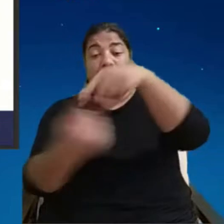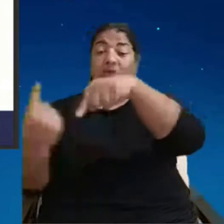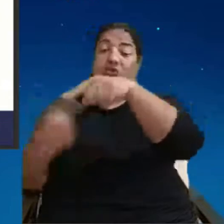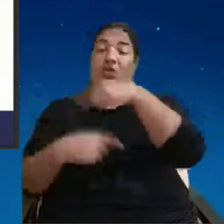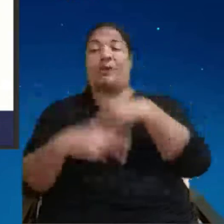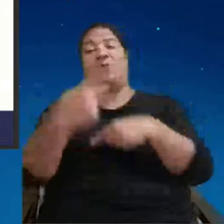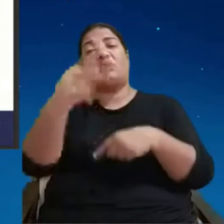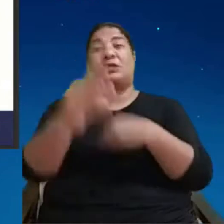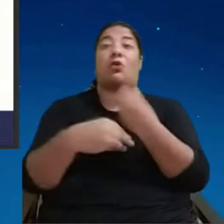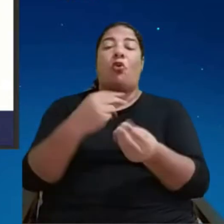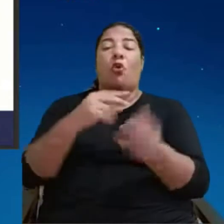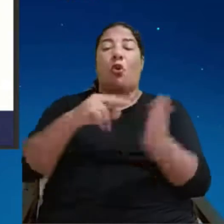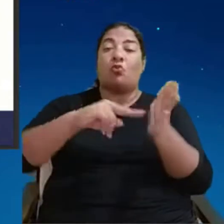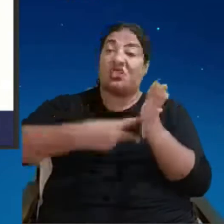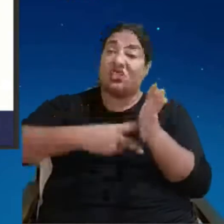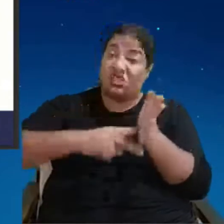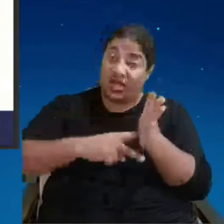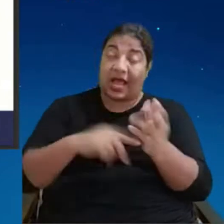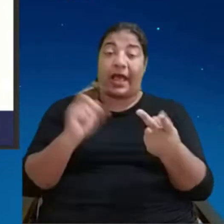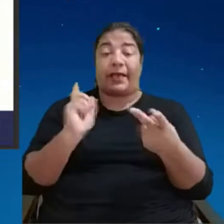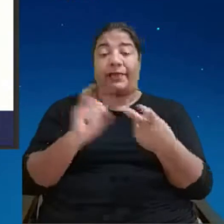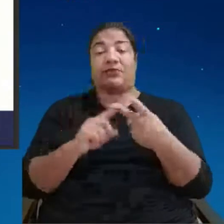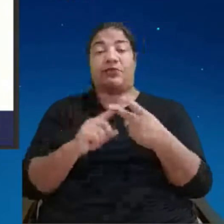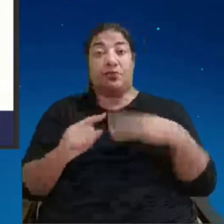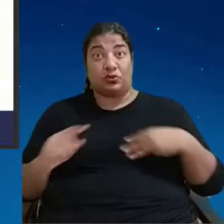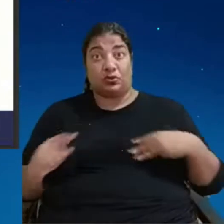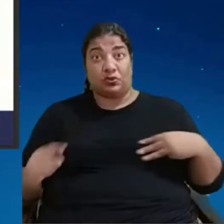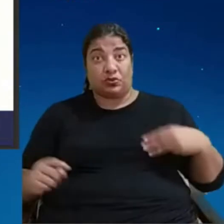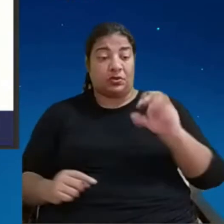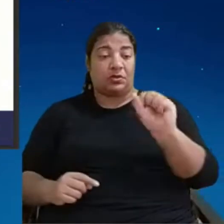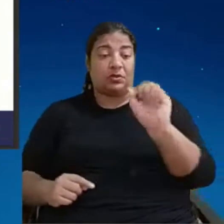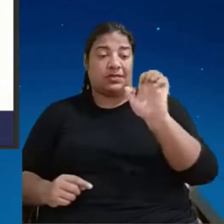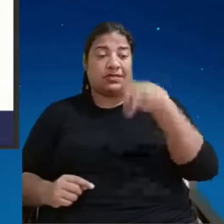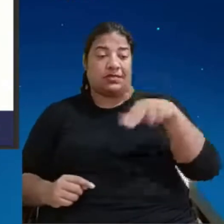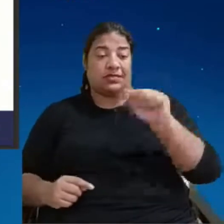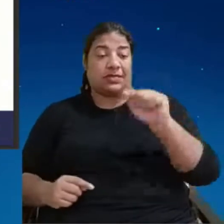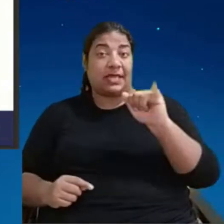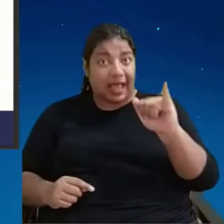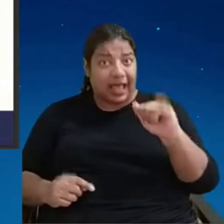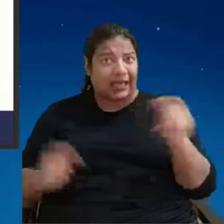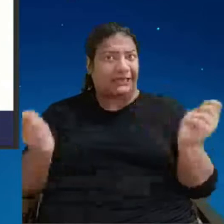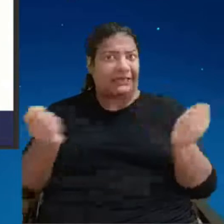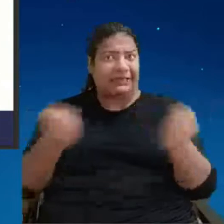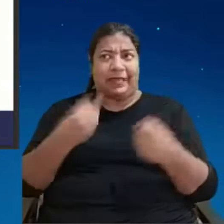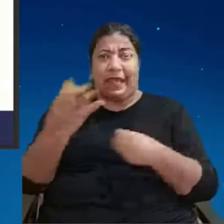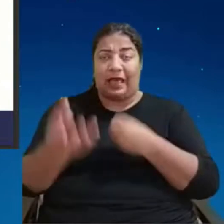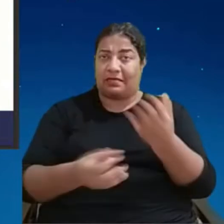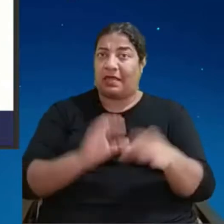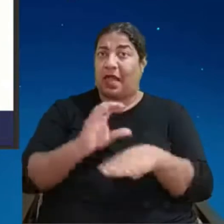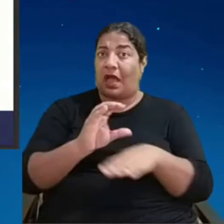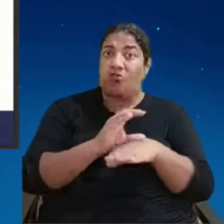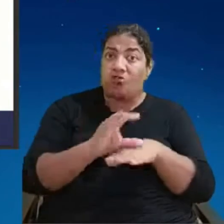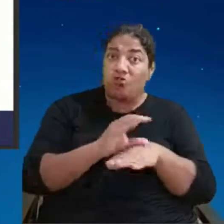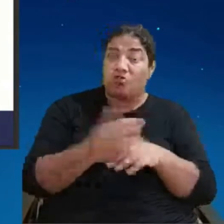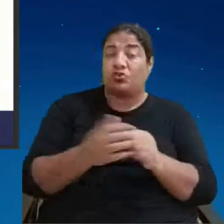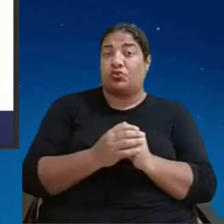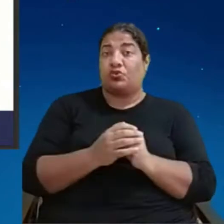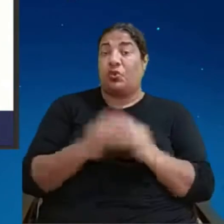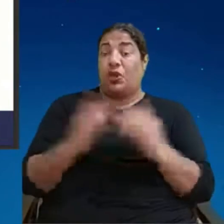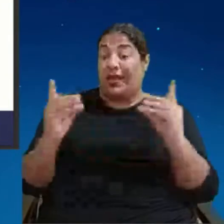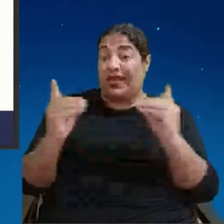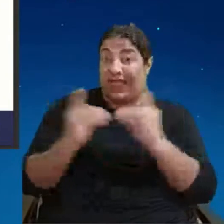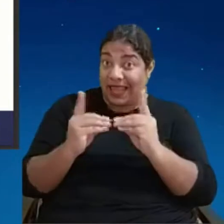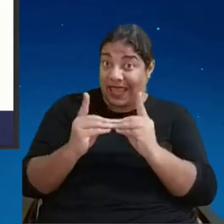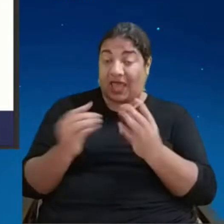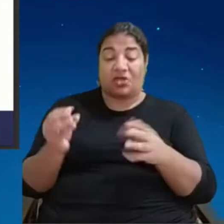com o Senai, que nos oferece tanta possibilidade de cursos, né? Clientes, franqueados, fornecedores e parceiros. É